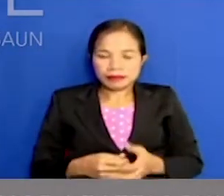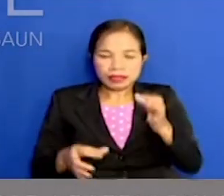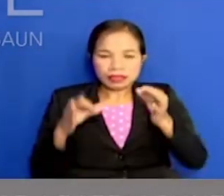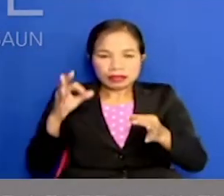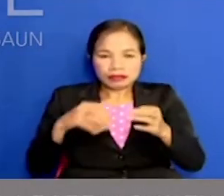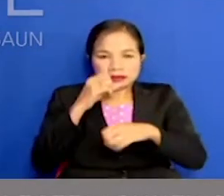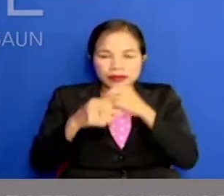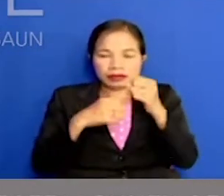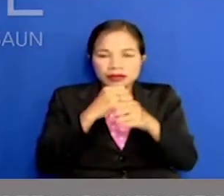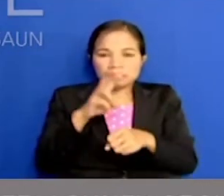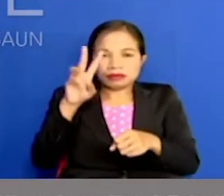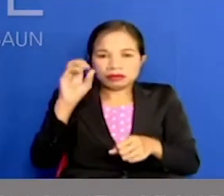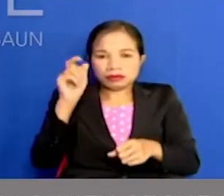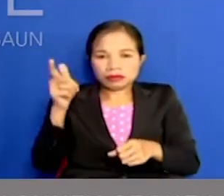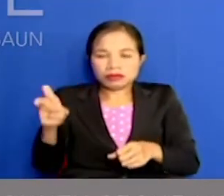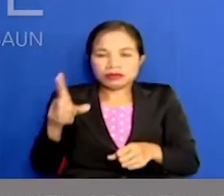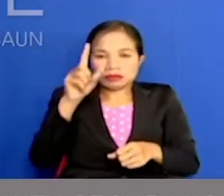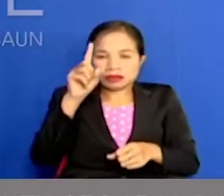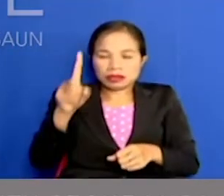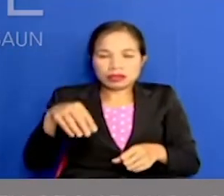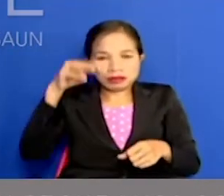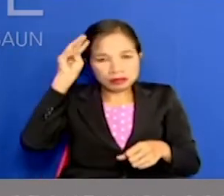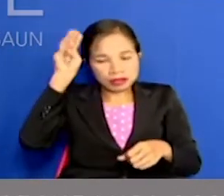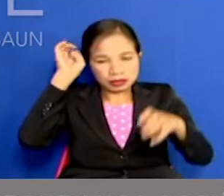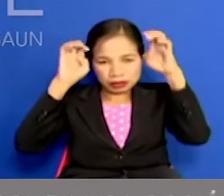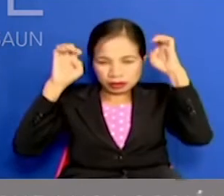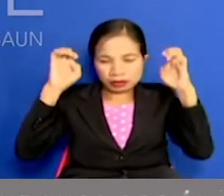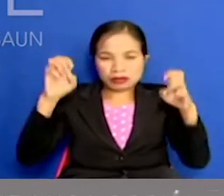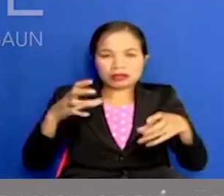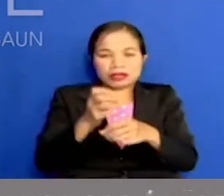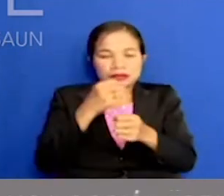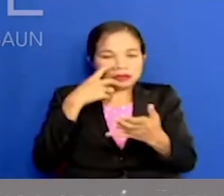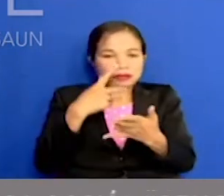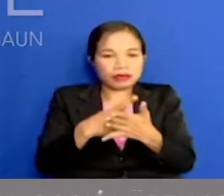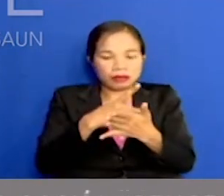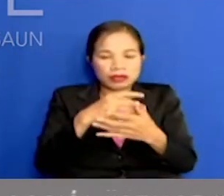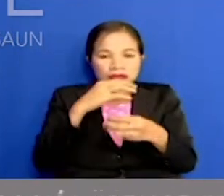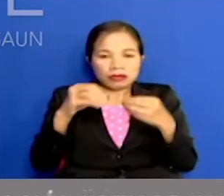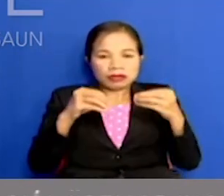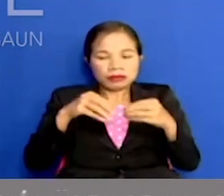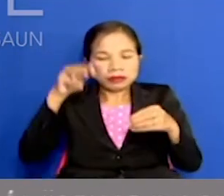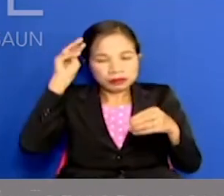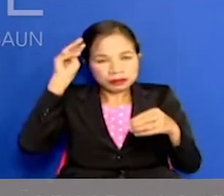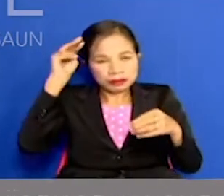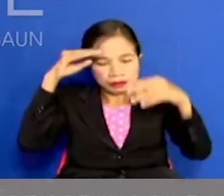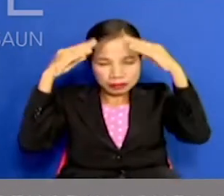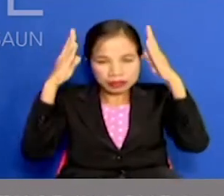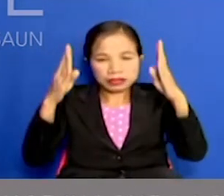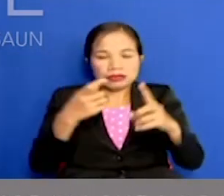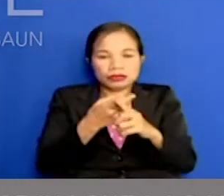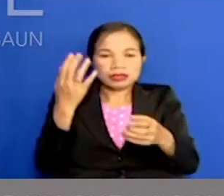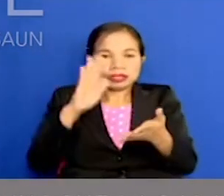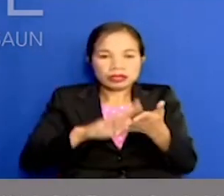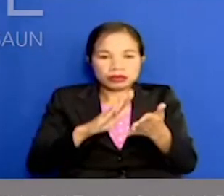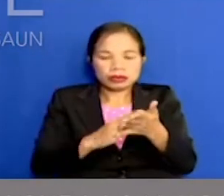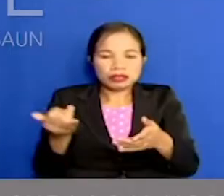desde Tinandrihundrua Ruanulu Resing Ida, Ministério da Educação simu proposta com o professor voluntário, husi escola sira ia